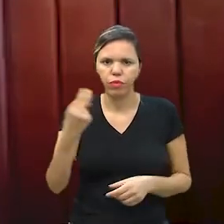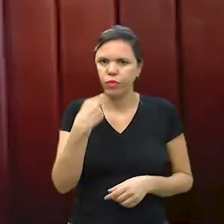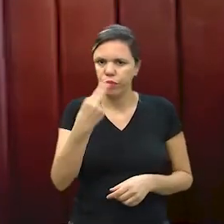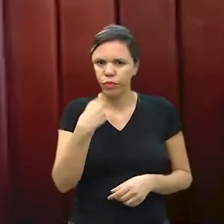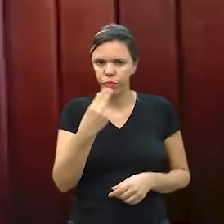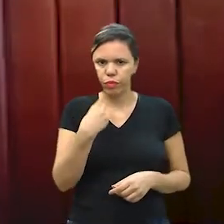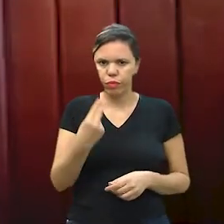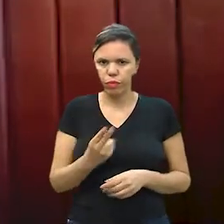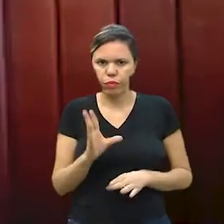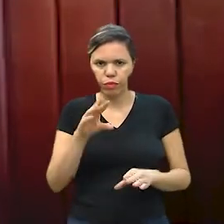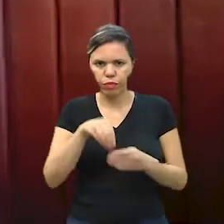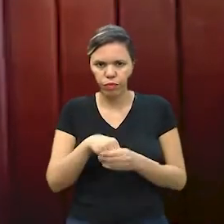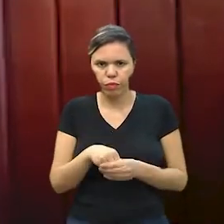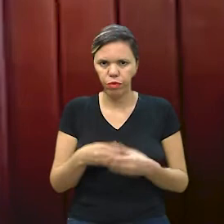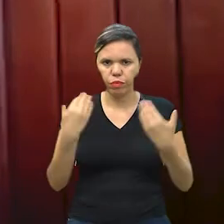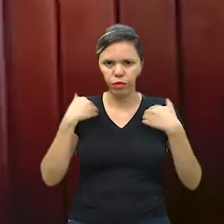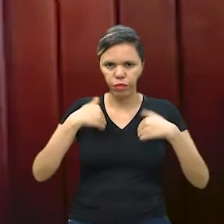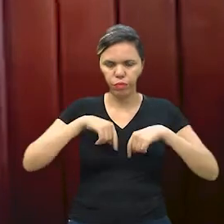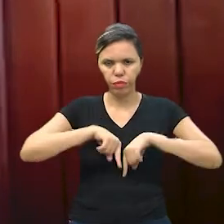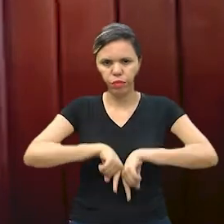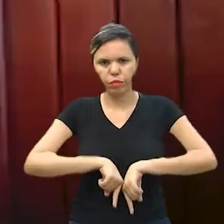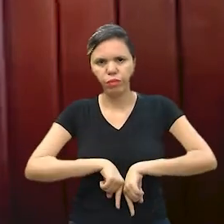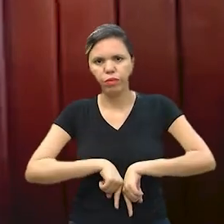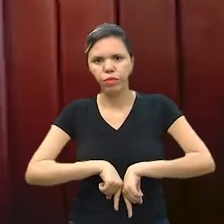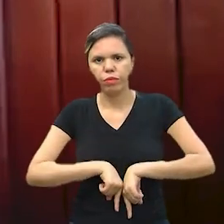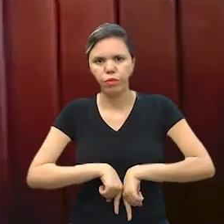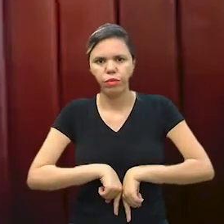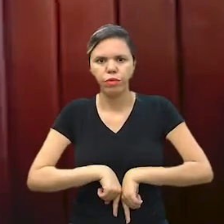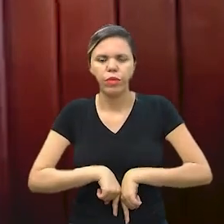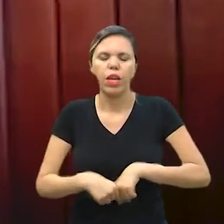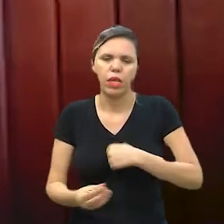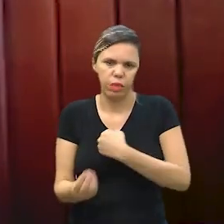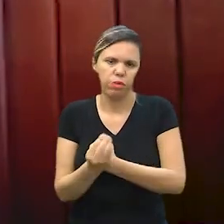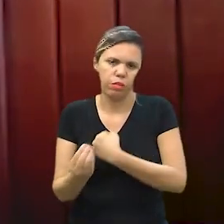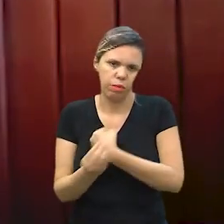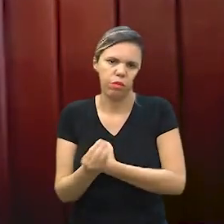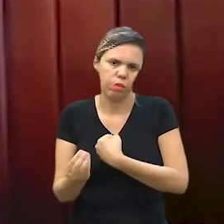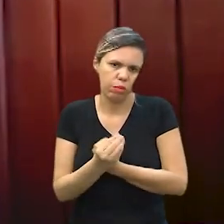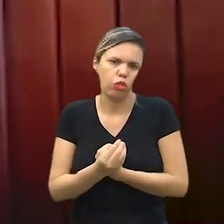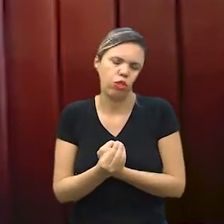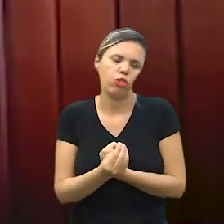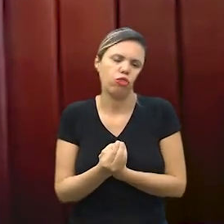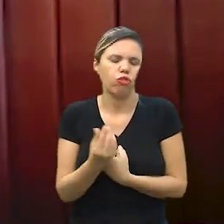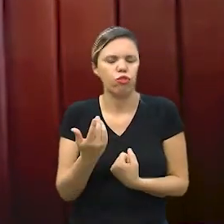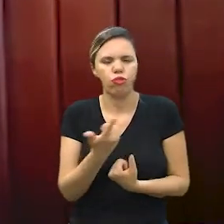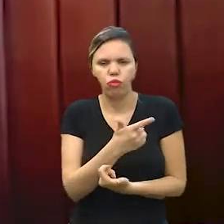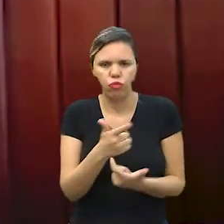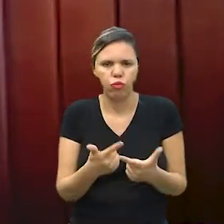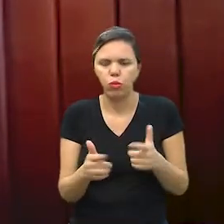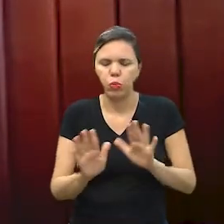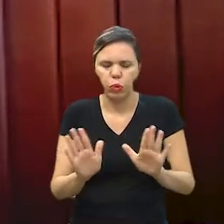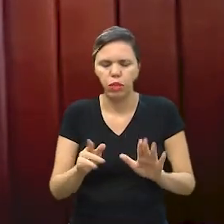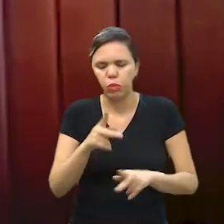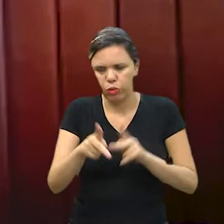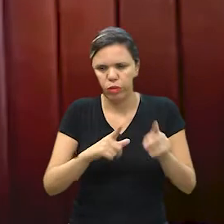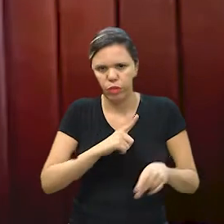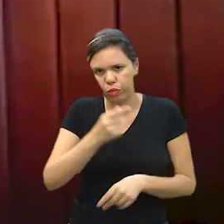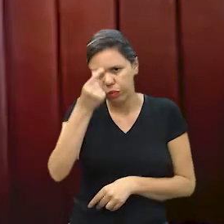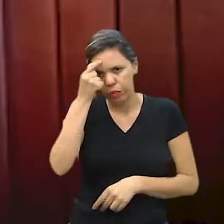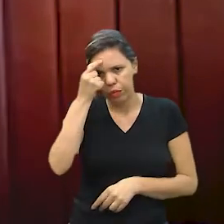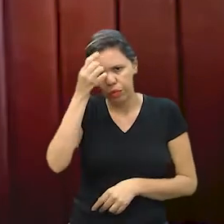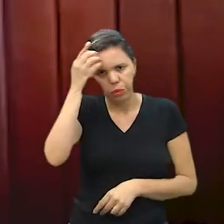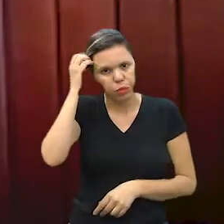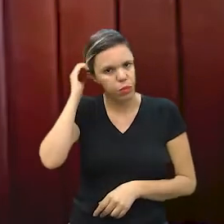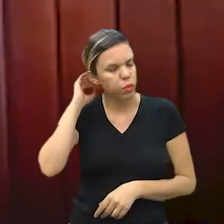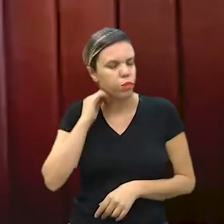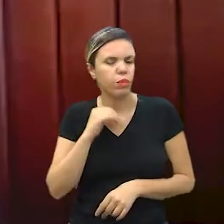nutritivo dentro do seu corpo, ela está imune a muitas coisas, né? Então, as pessoas têm essa consciência. Com